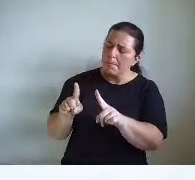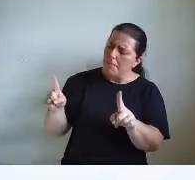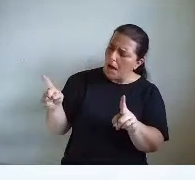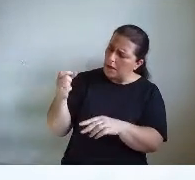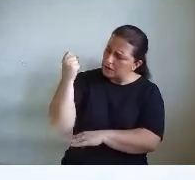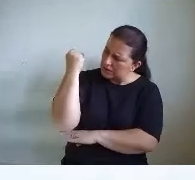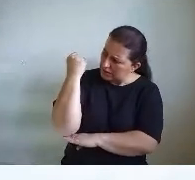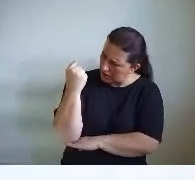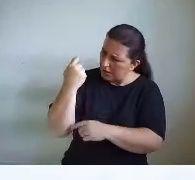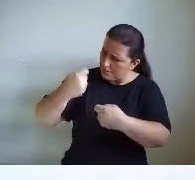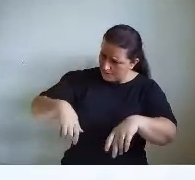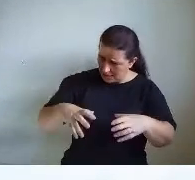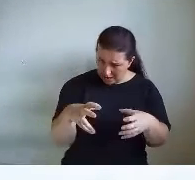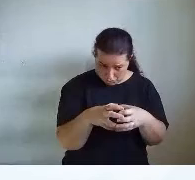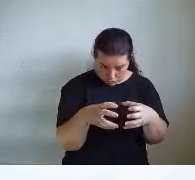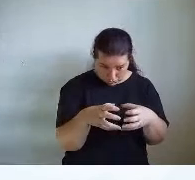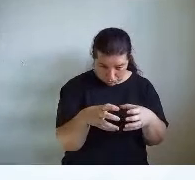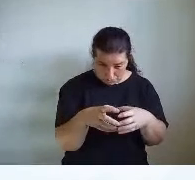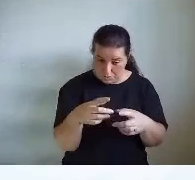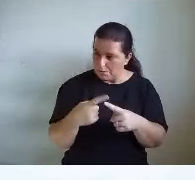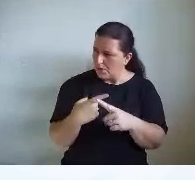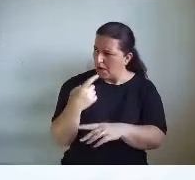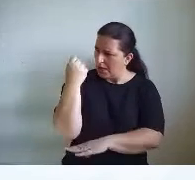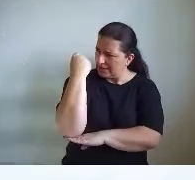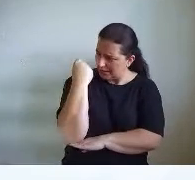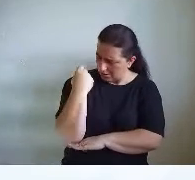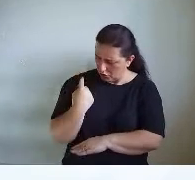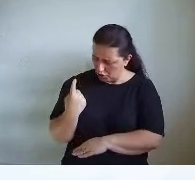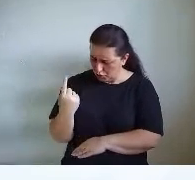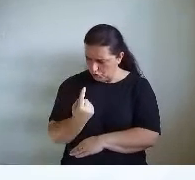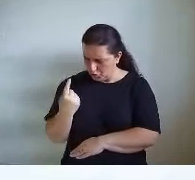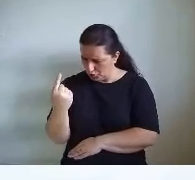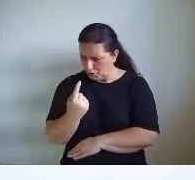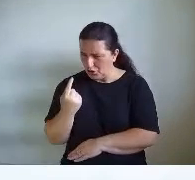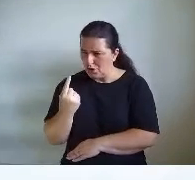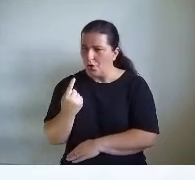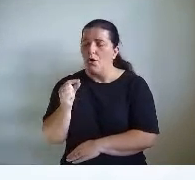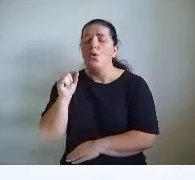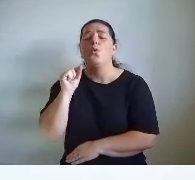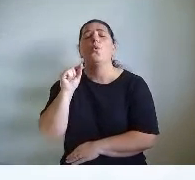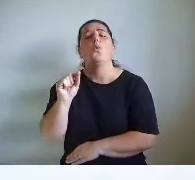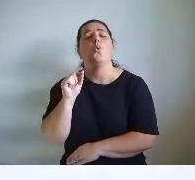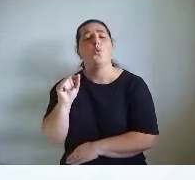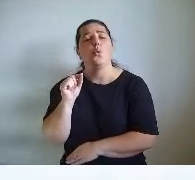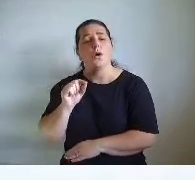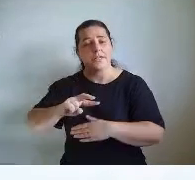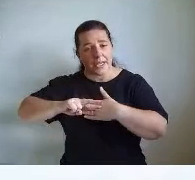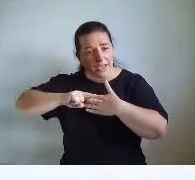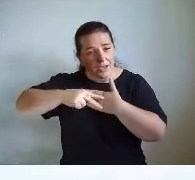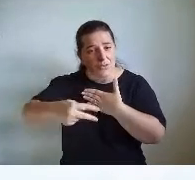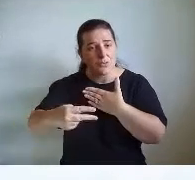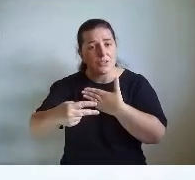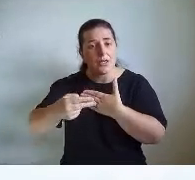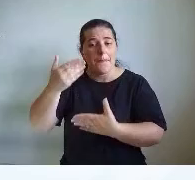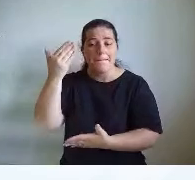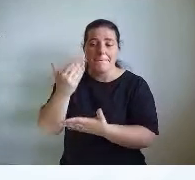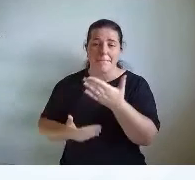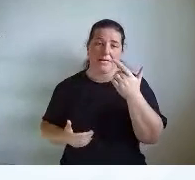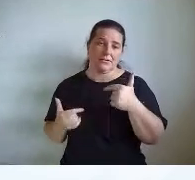ser coletiva, né? Porque uma resistência individual ela vai acabar levando, em consequência, a perda do